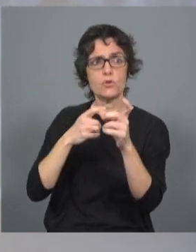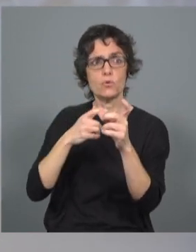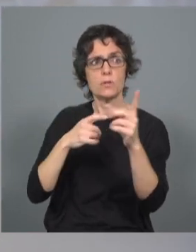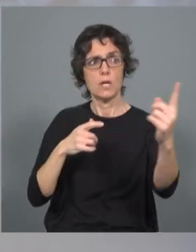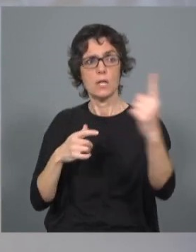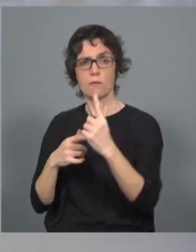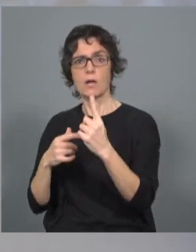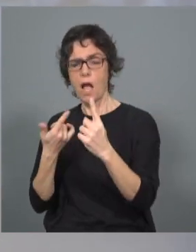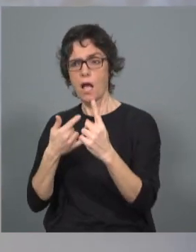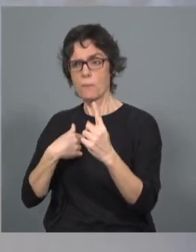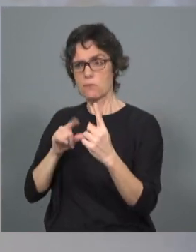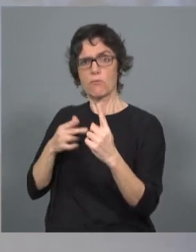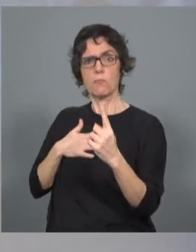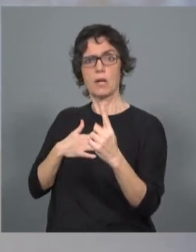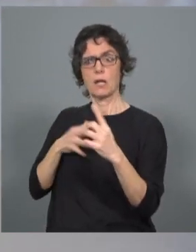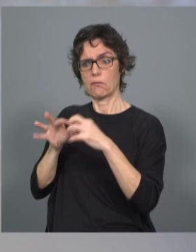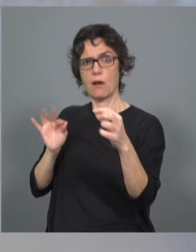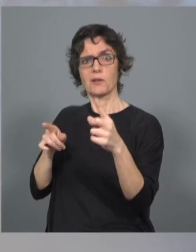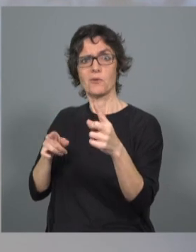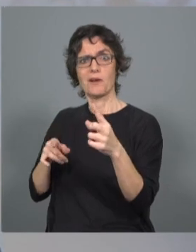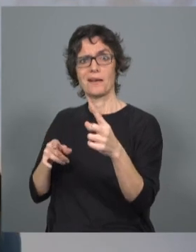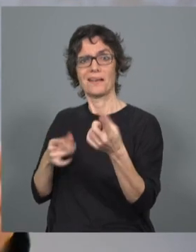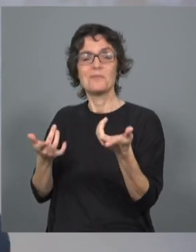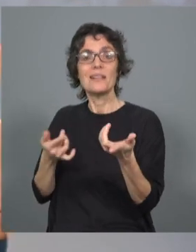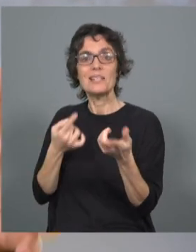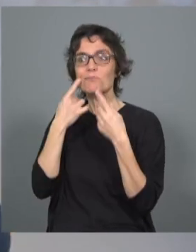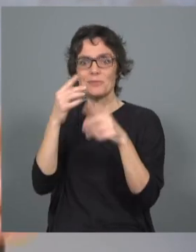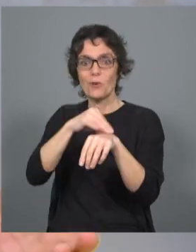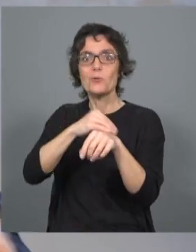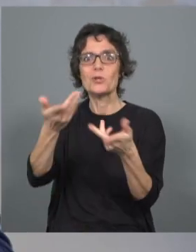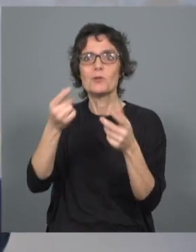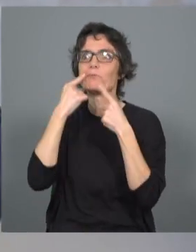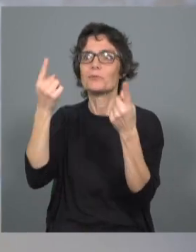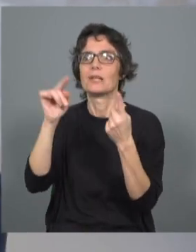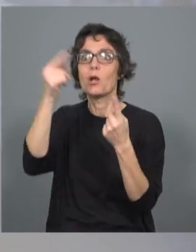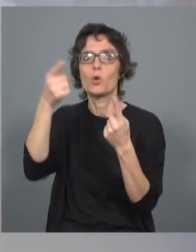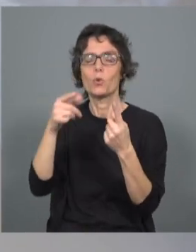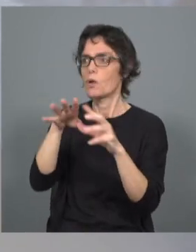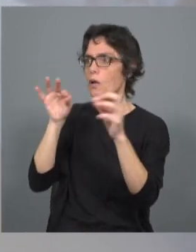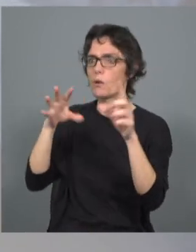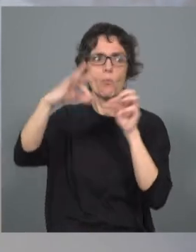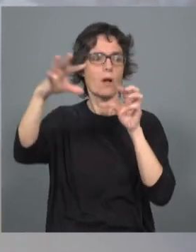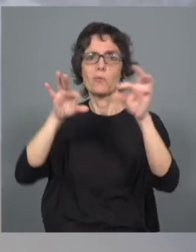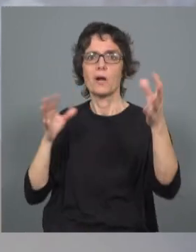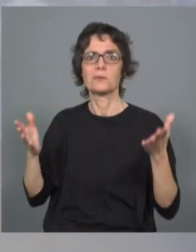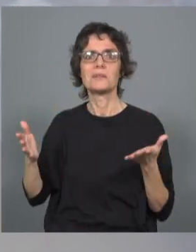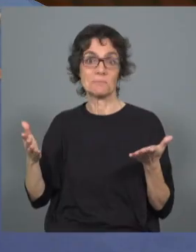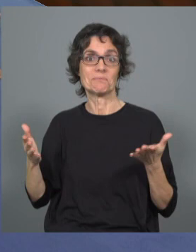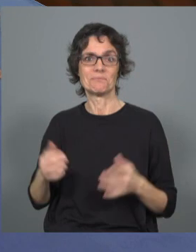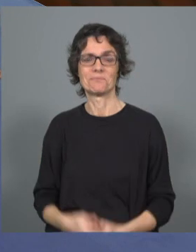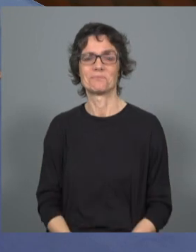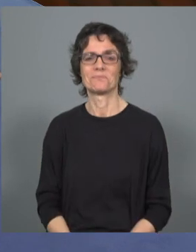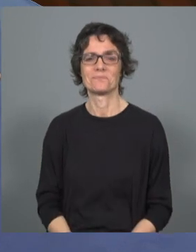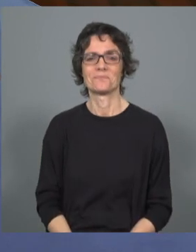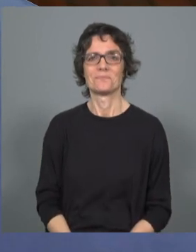Família? Claro. Pronto, eu acho que é esse testemunho só de estar e de ser o que somos. Sim. E há aqui,